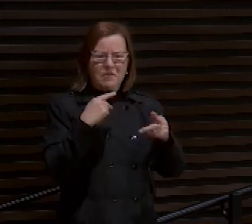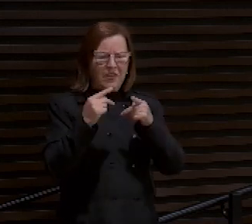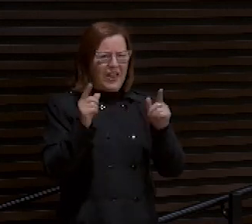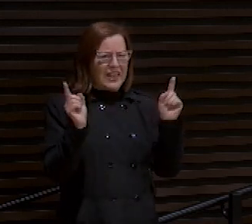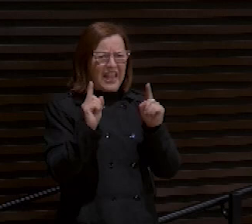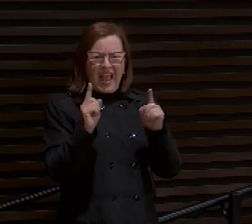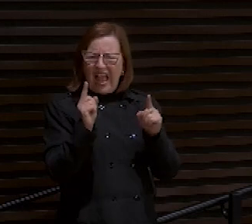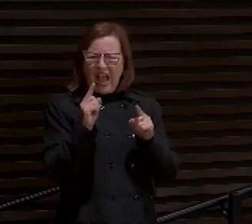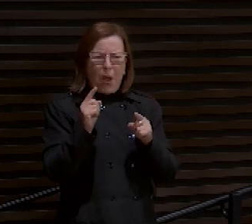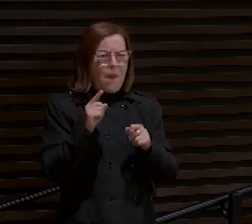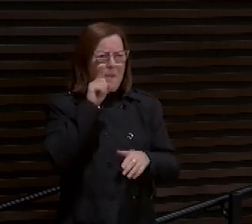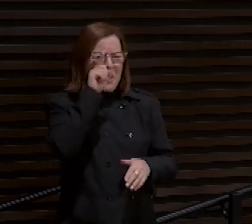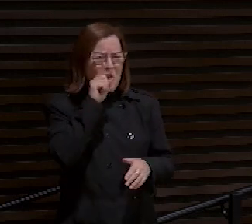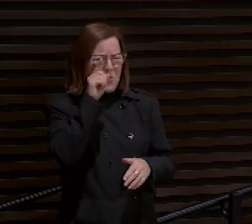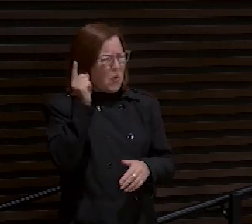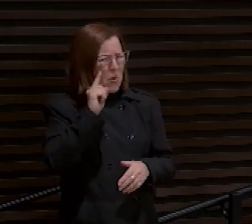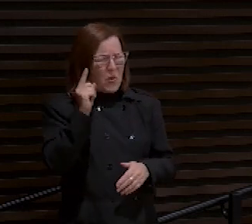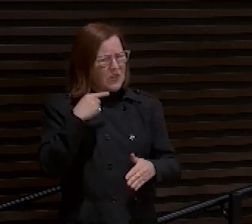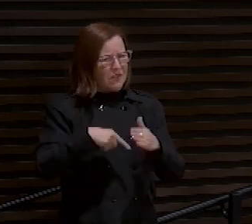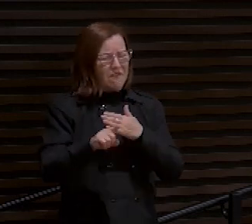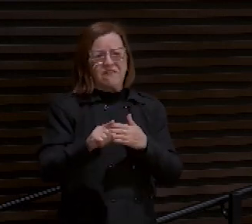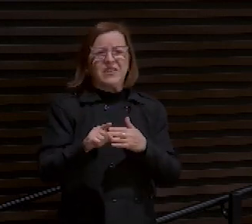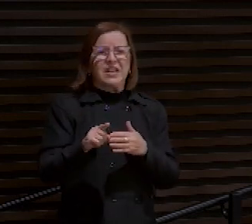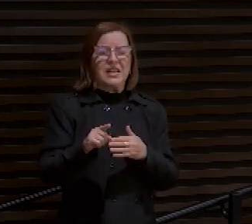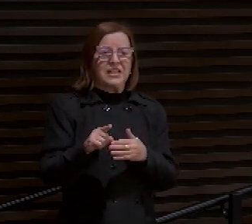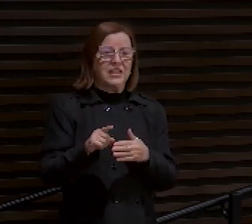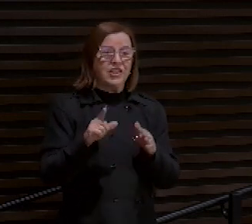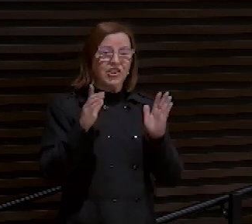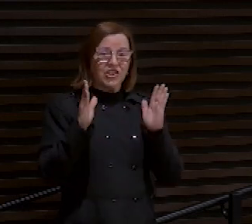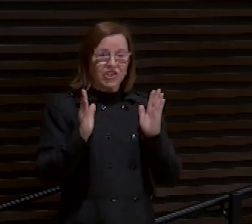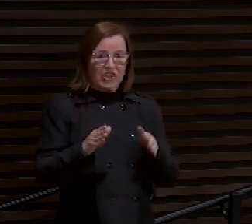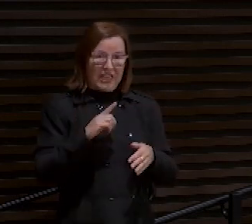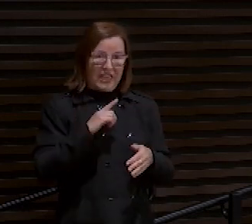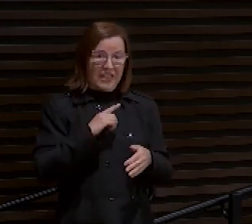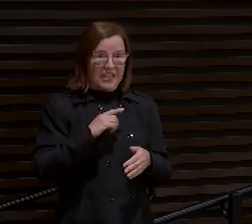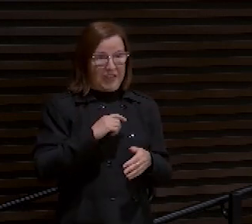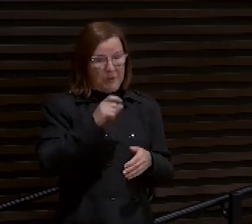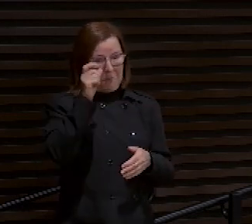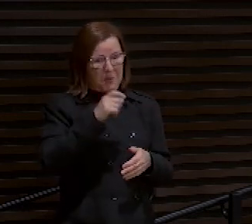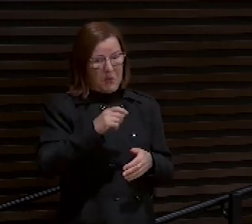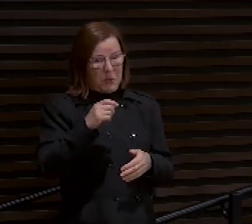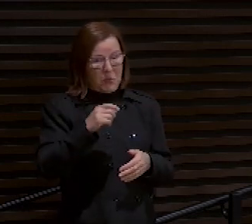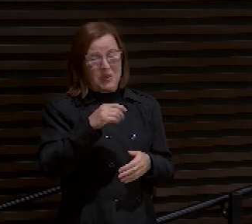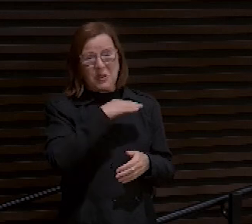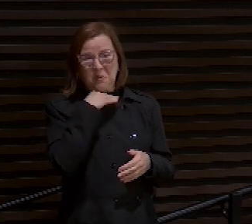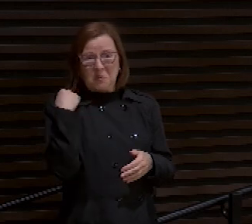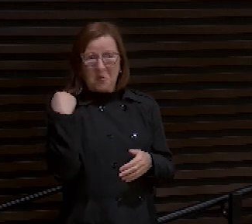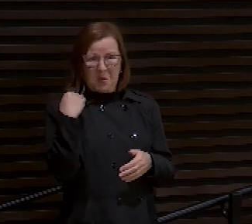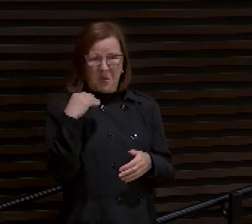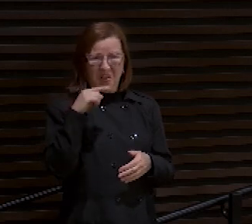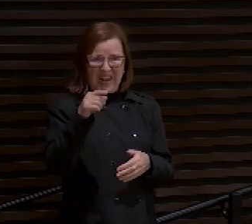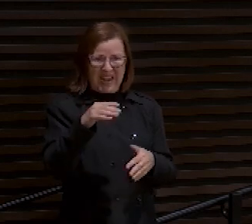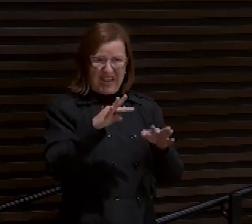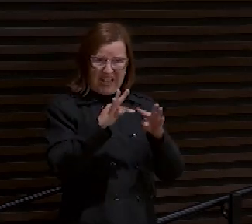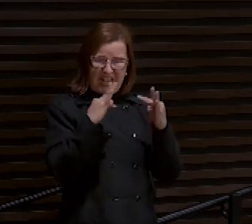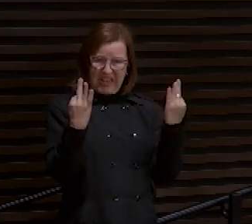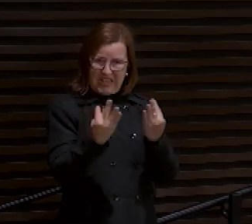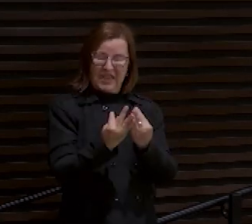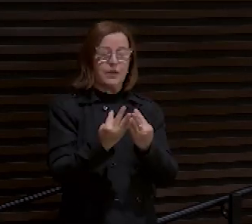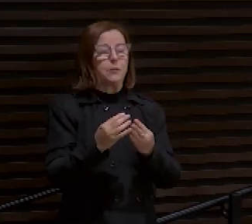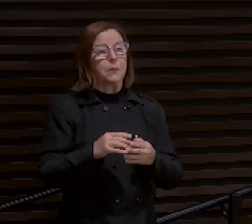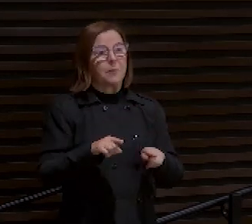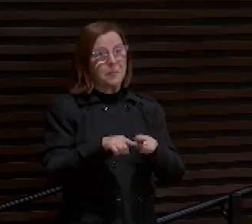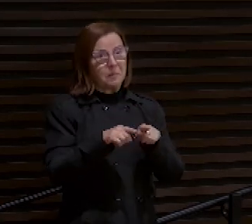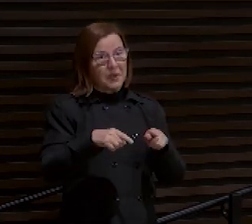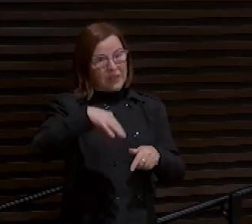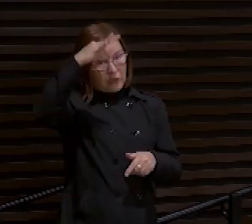Pessoas já chegaram perto daquela tribo e já morreram com lanças. Mas o Senhor foi trabalhando, o Espírito Santo colocou